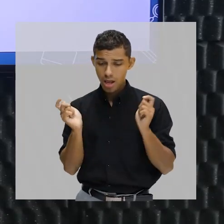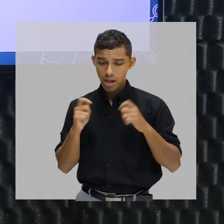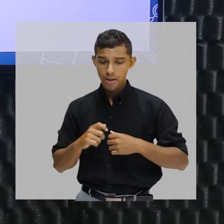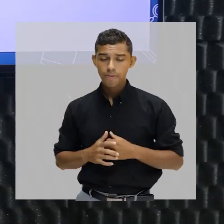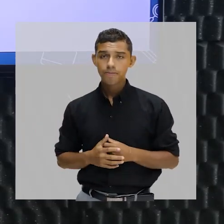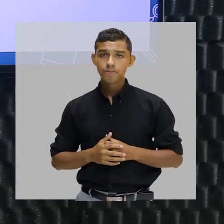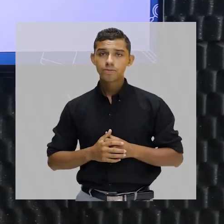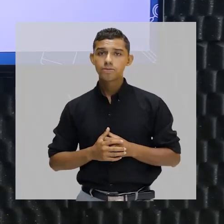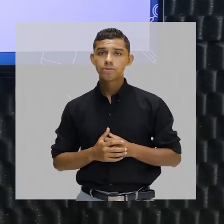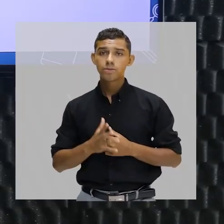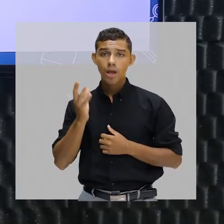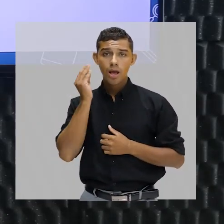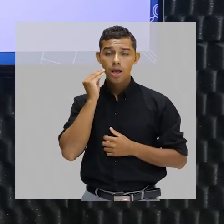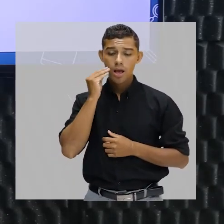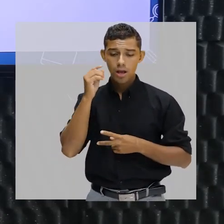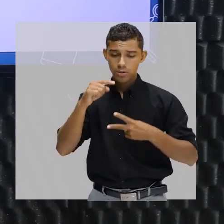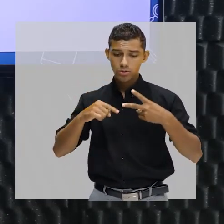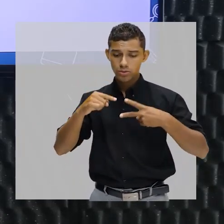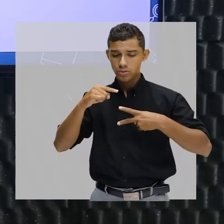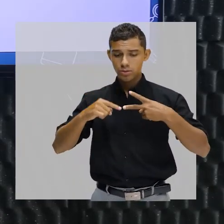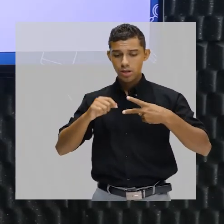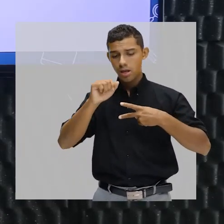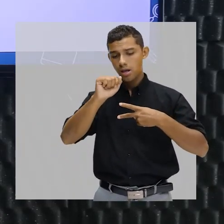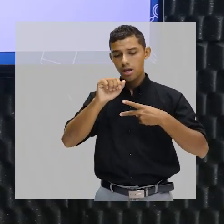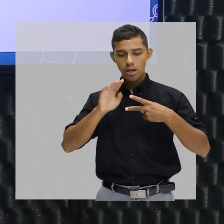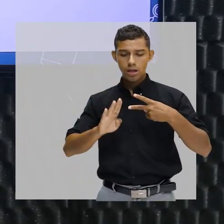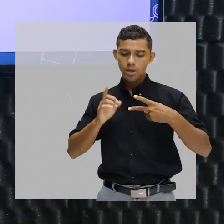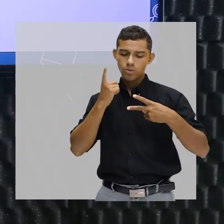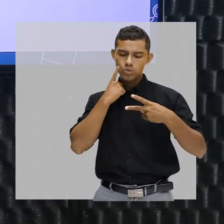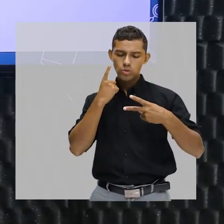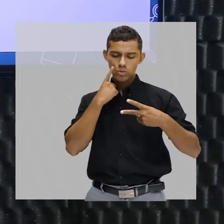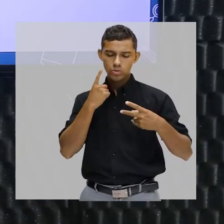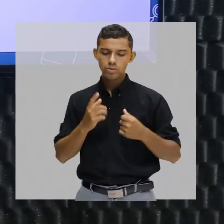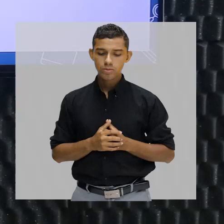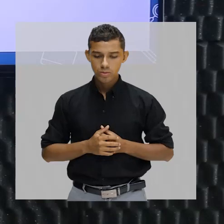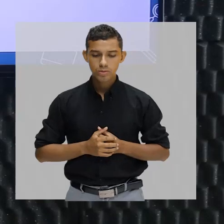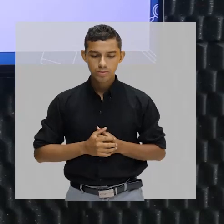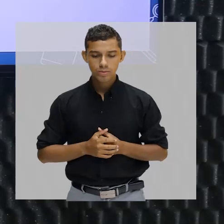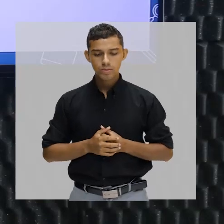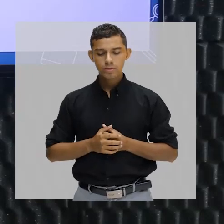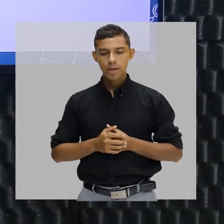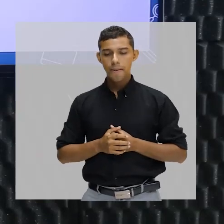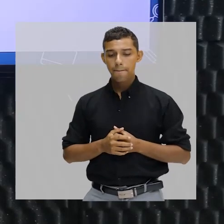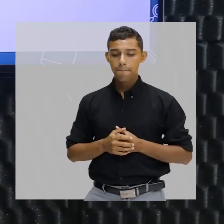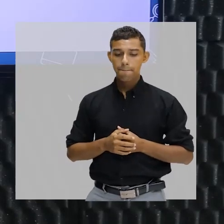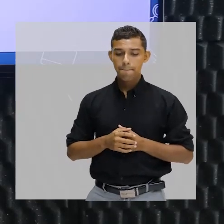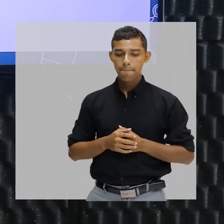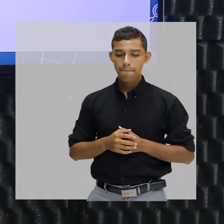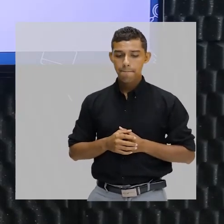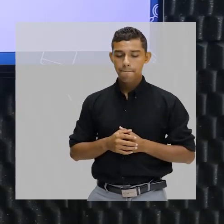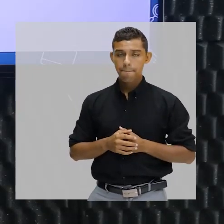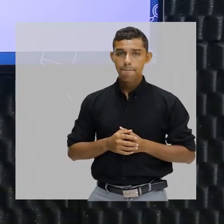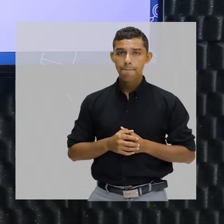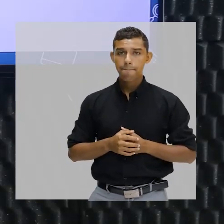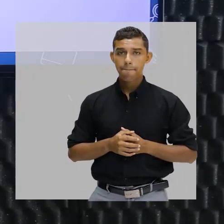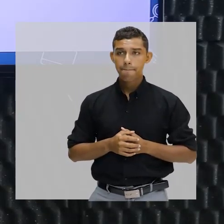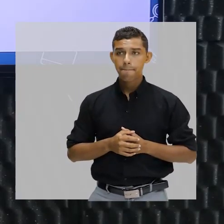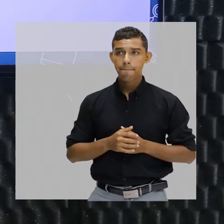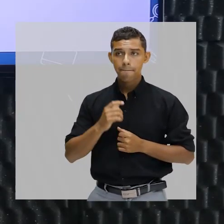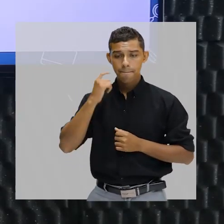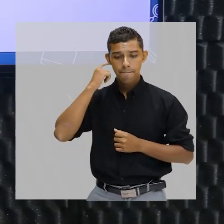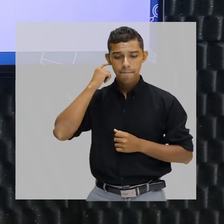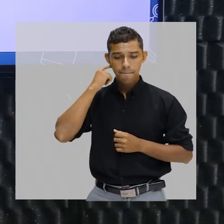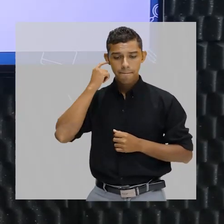certo? É ter duas alternativas em que elas vão gerar dúvidas, certo? Bom, aí ele diz, né, que é da